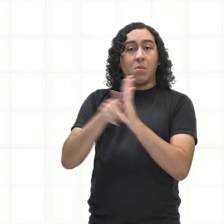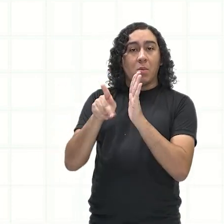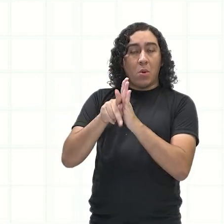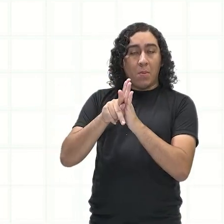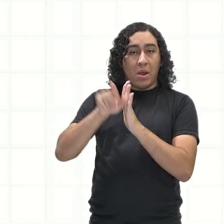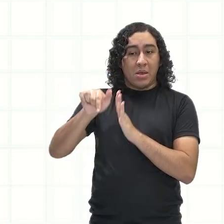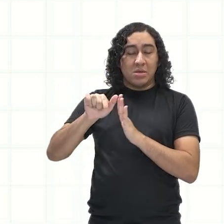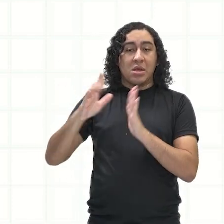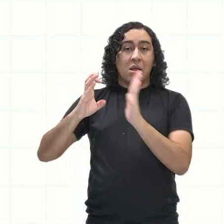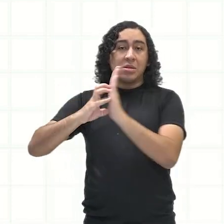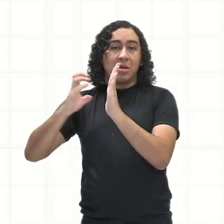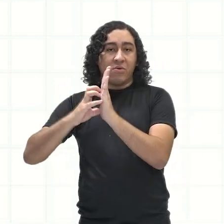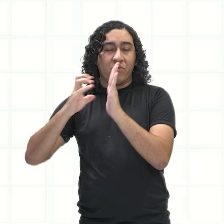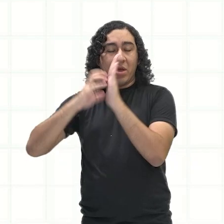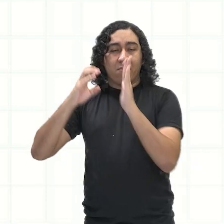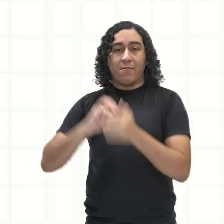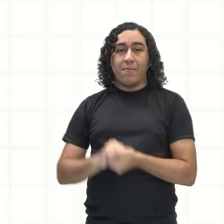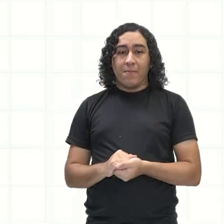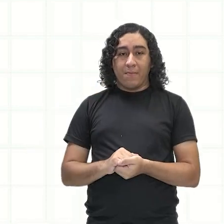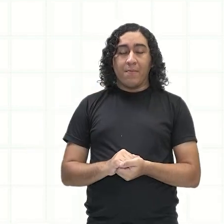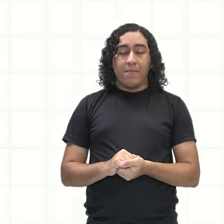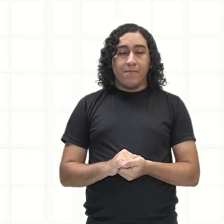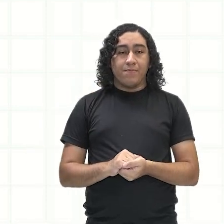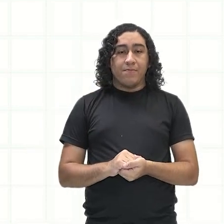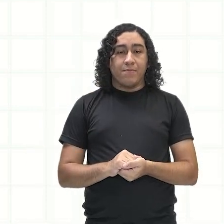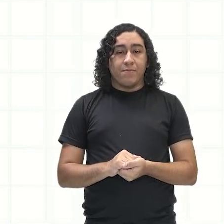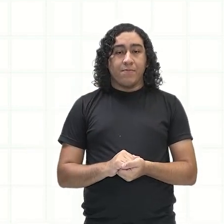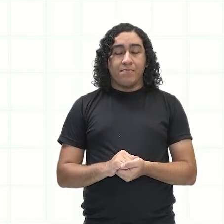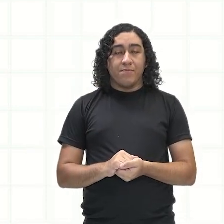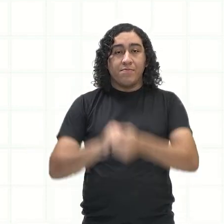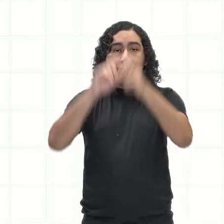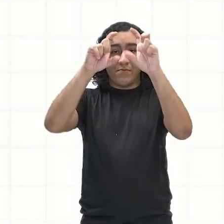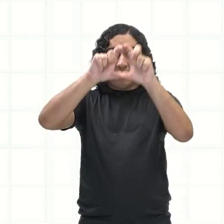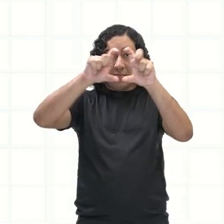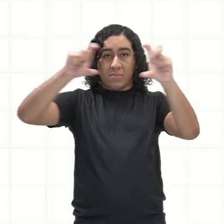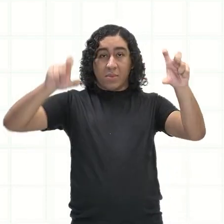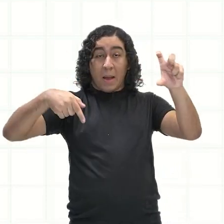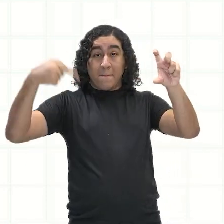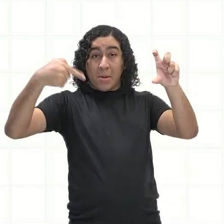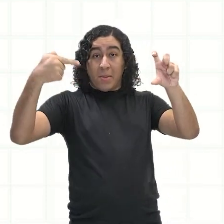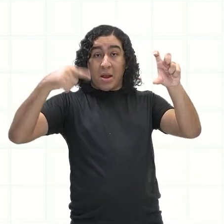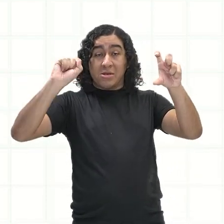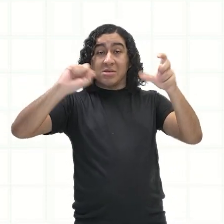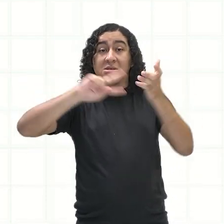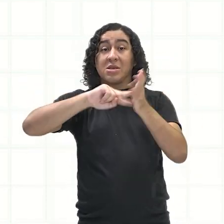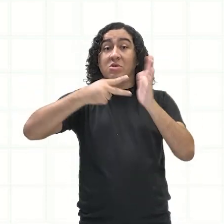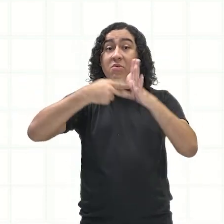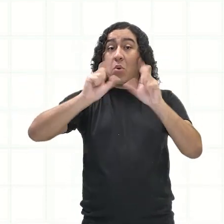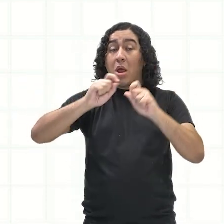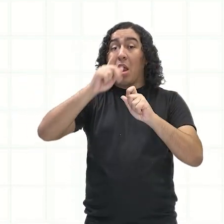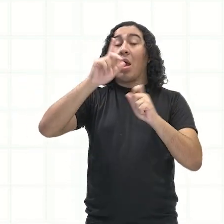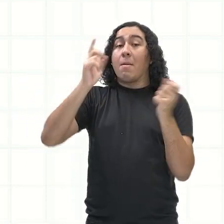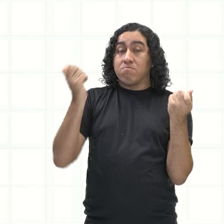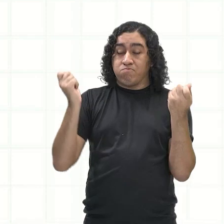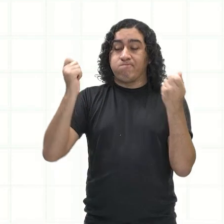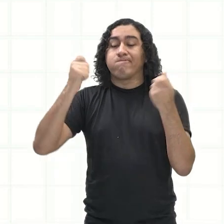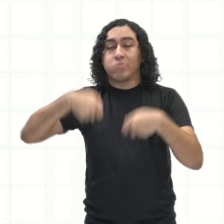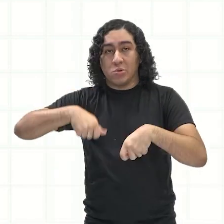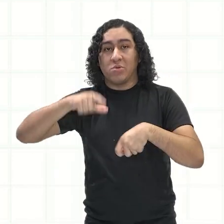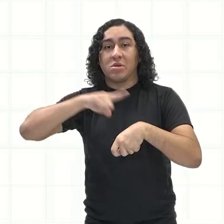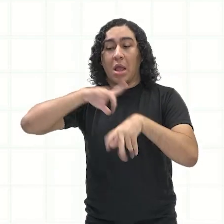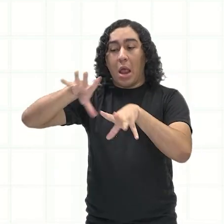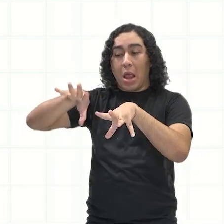Então, nessa primeira parte da nossa imagem, a gente observa assim pega, quer dizer o quê? Dessa forma a pessoa pode